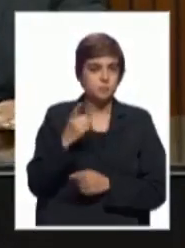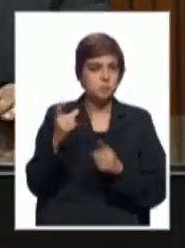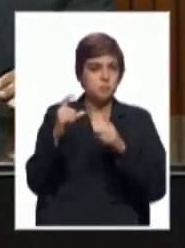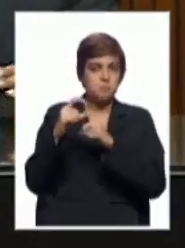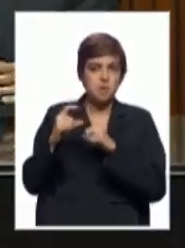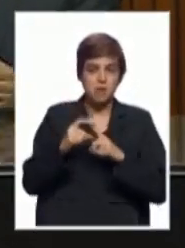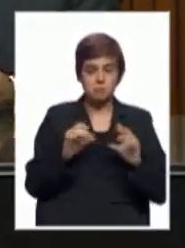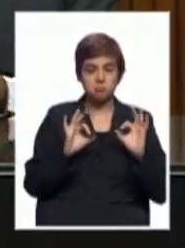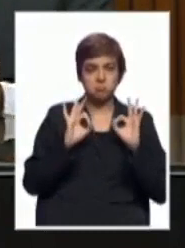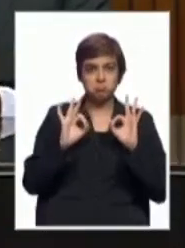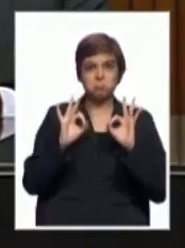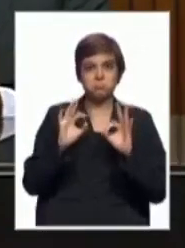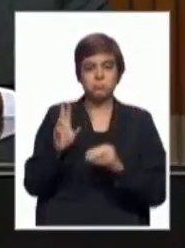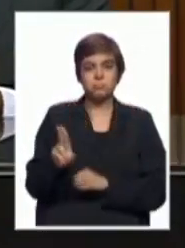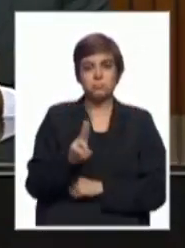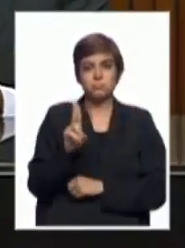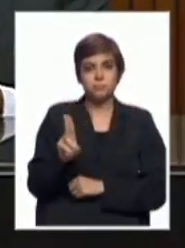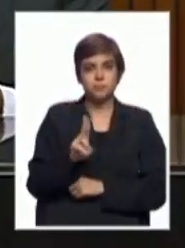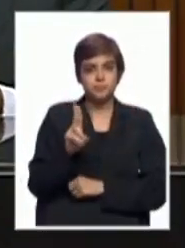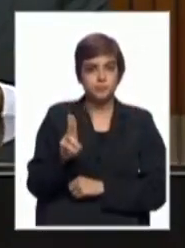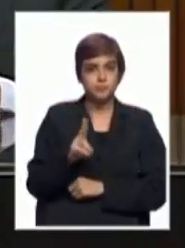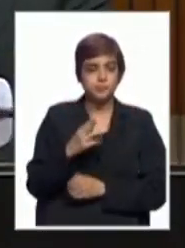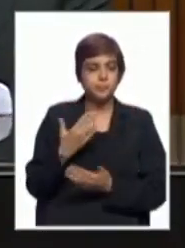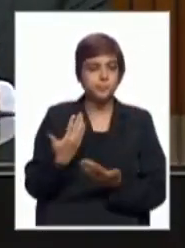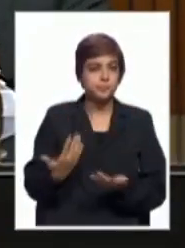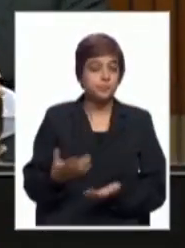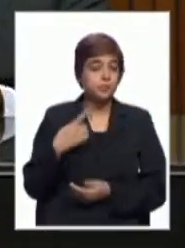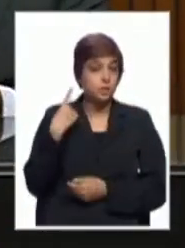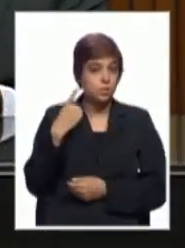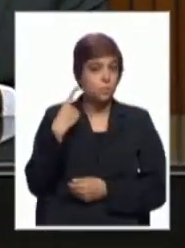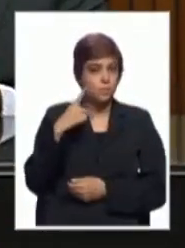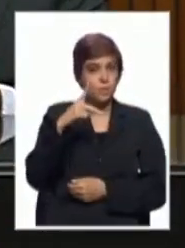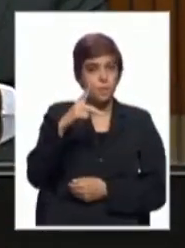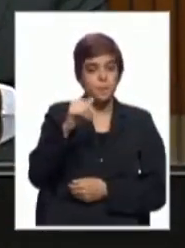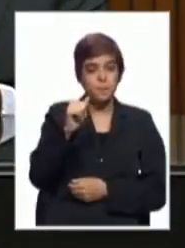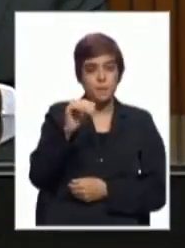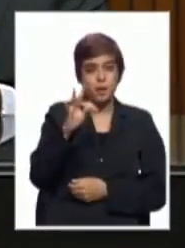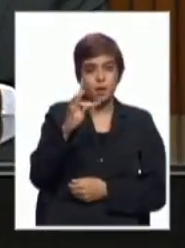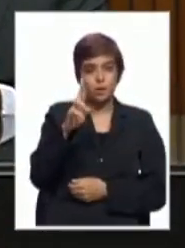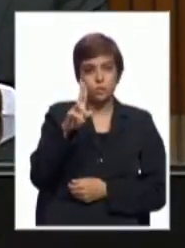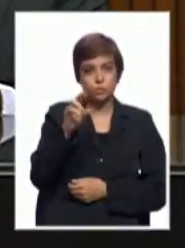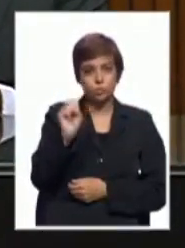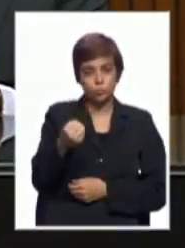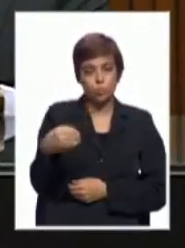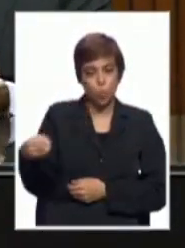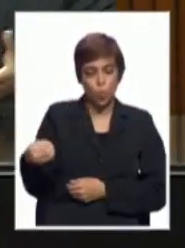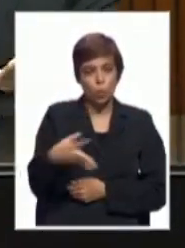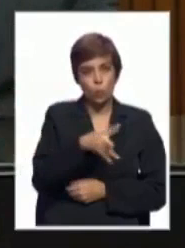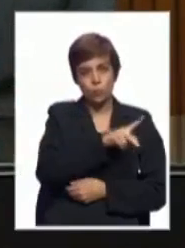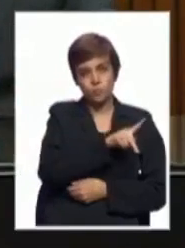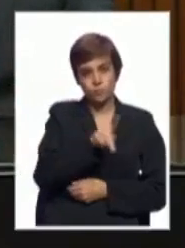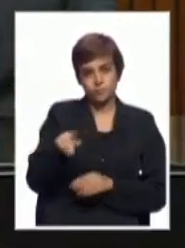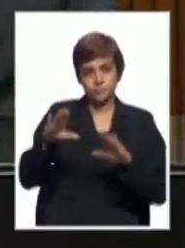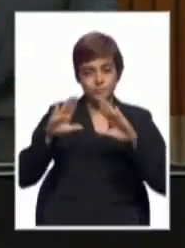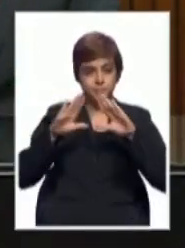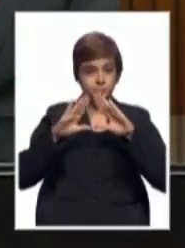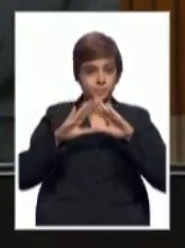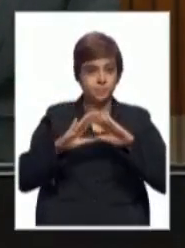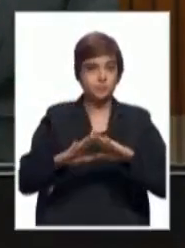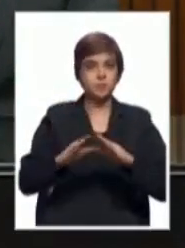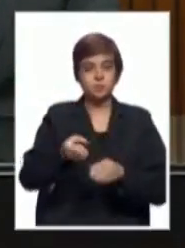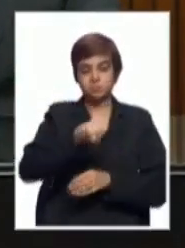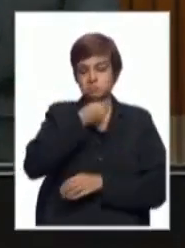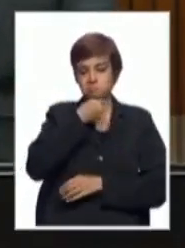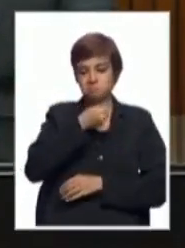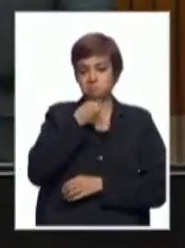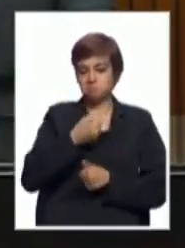né? O deputado Agostinho Patrus, novo presidente da Assembleia Legislativa de Minas Gerais, fez um discurso bastante